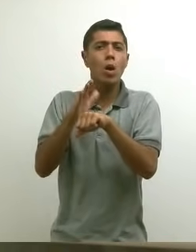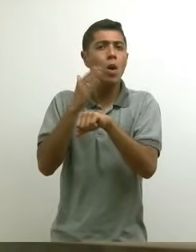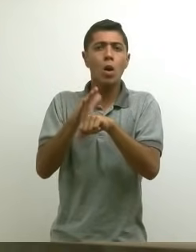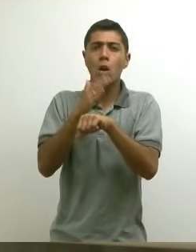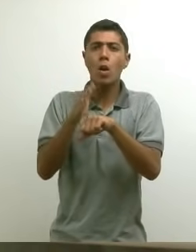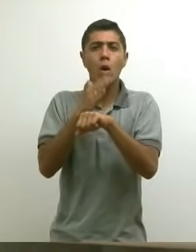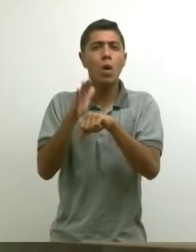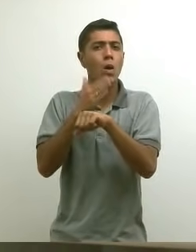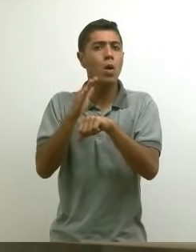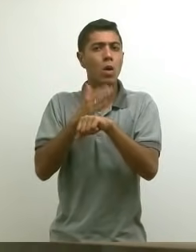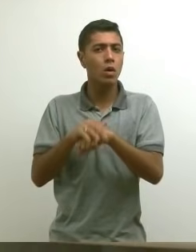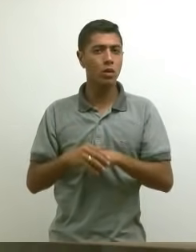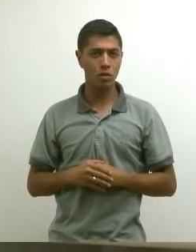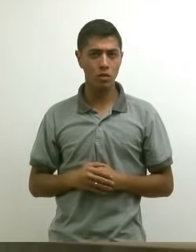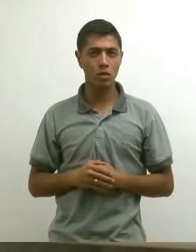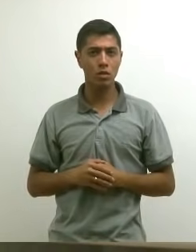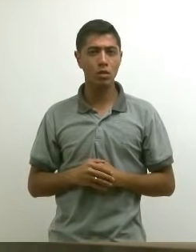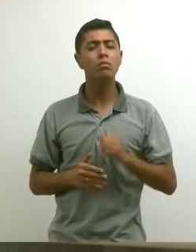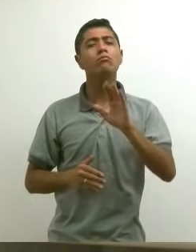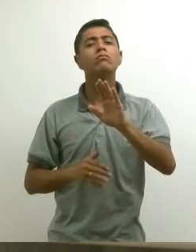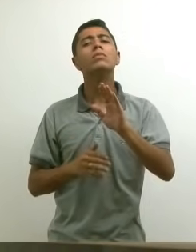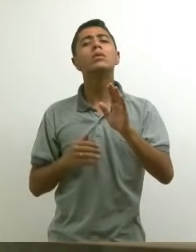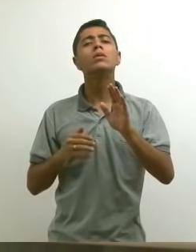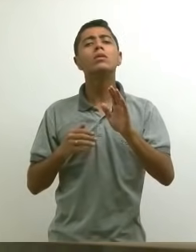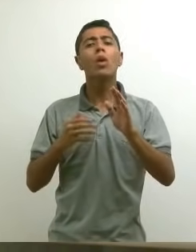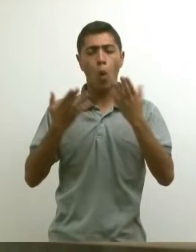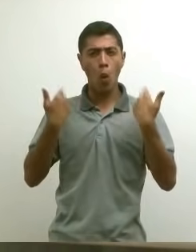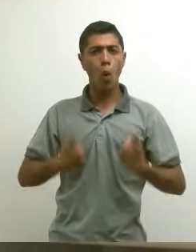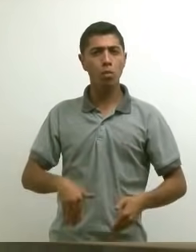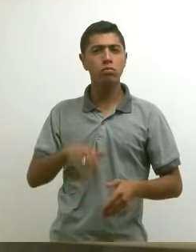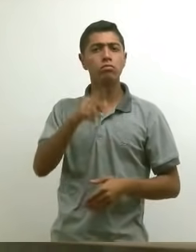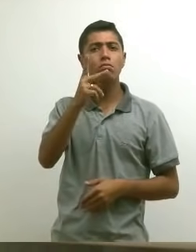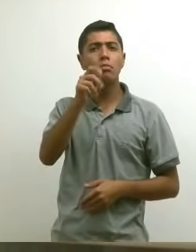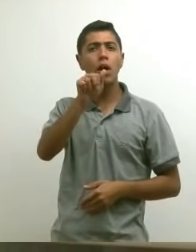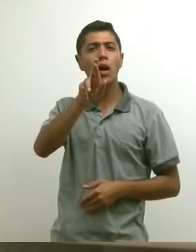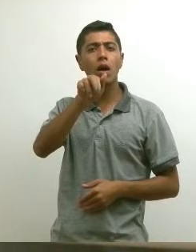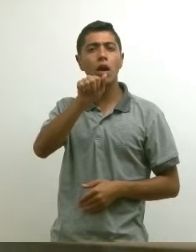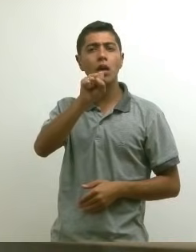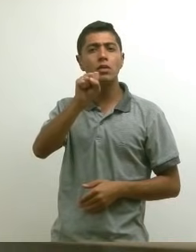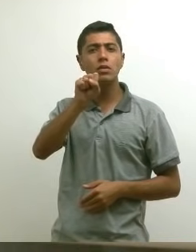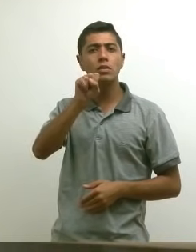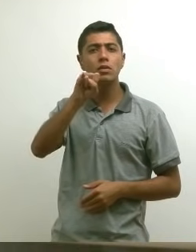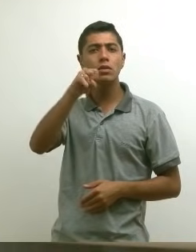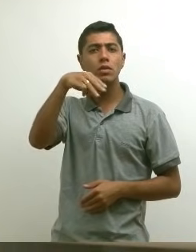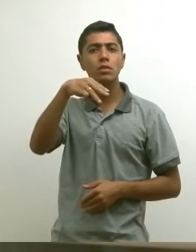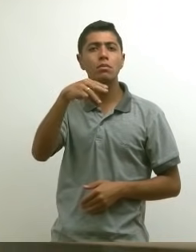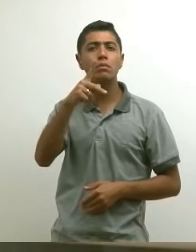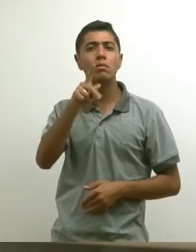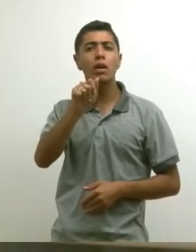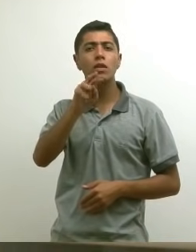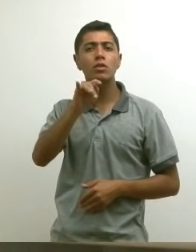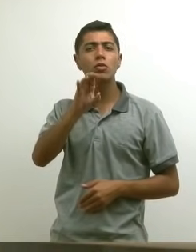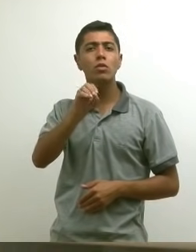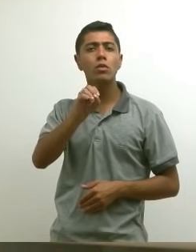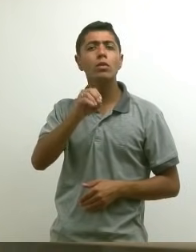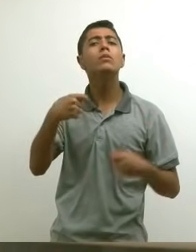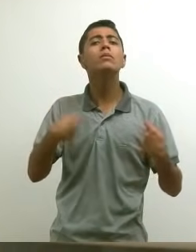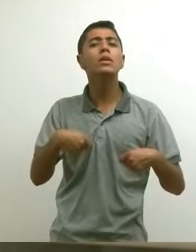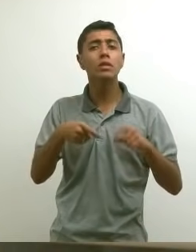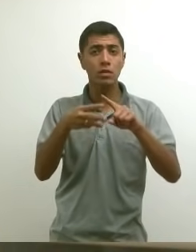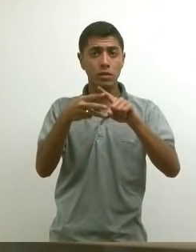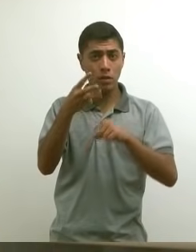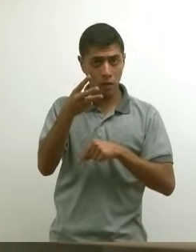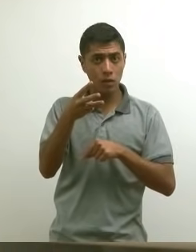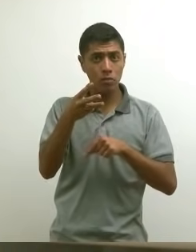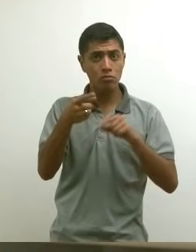nervoso que a gente acessa só em três situações dormindo comendo ou meditando o mundo